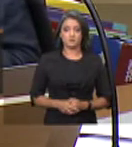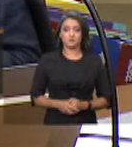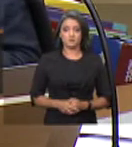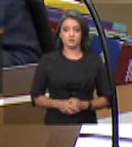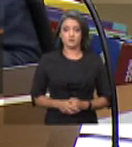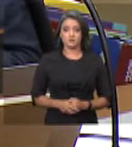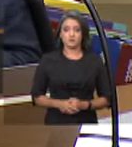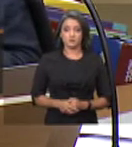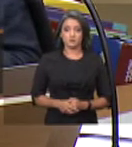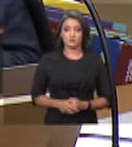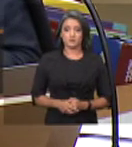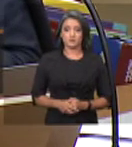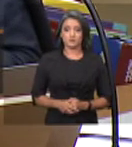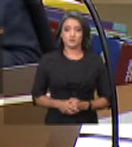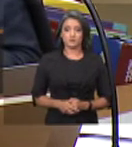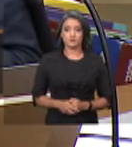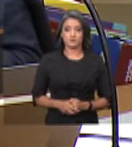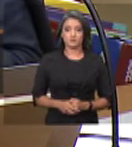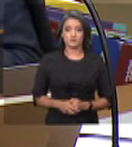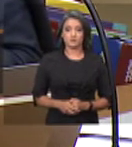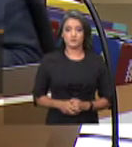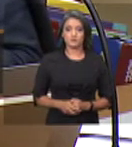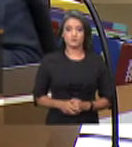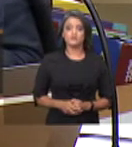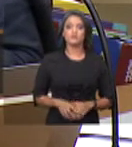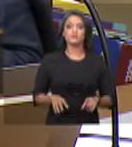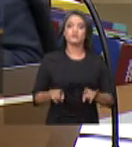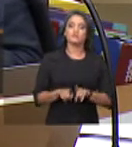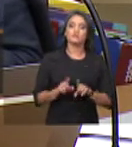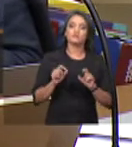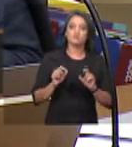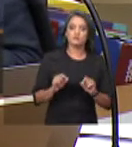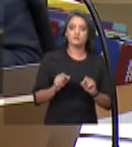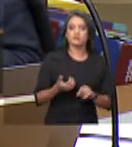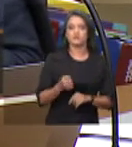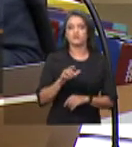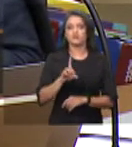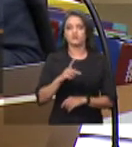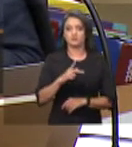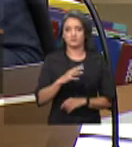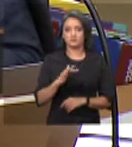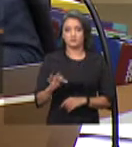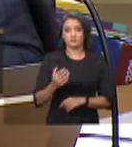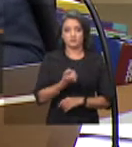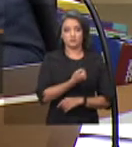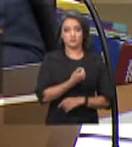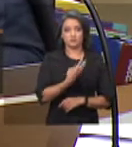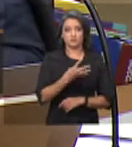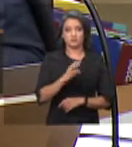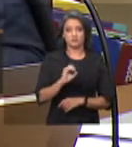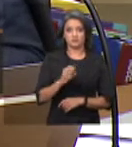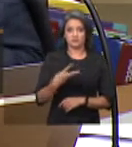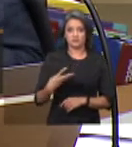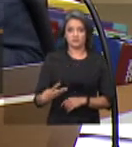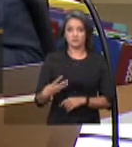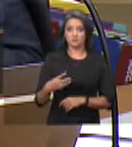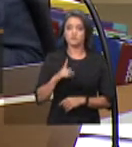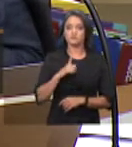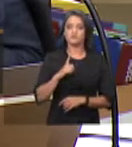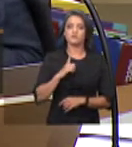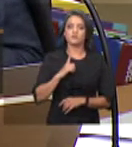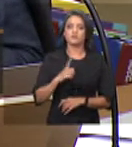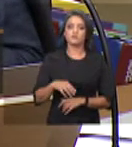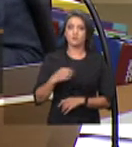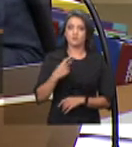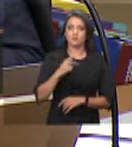também reforço a essa argumentação no âmbito daquela dpf de número 403 a manifestação da procuradoria